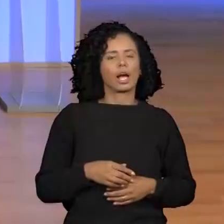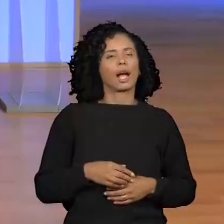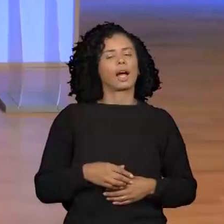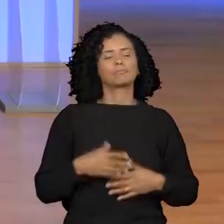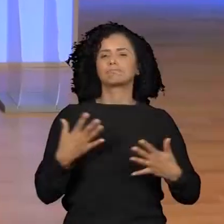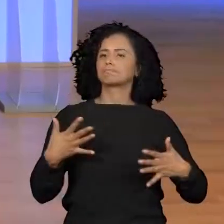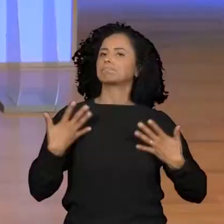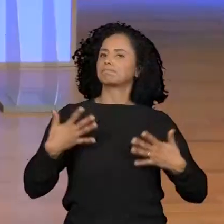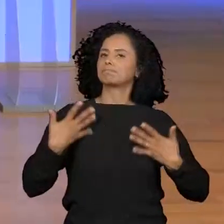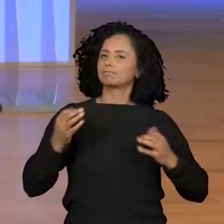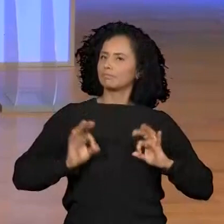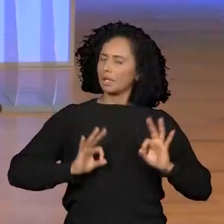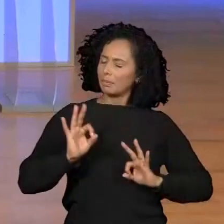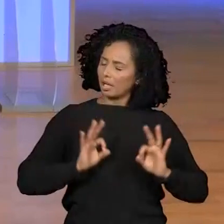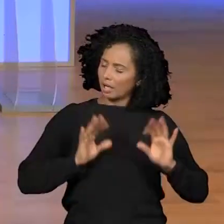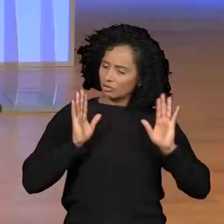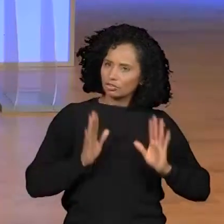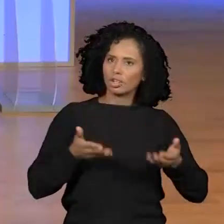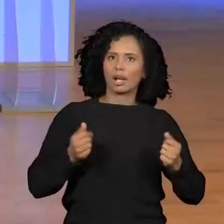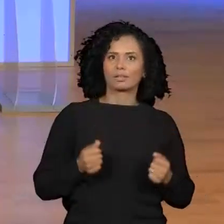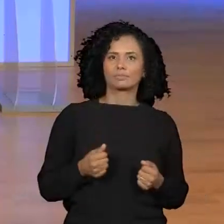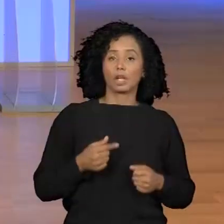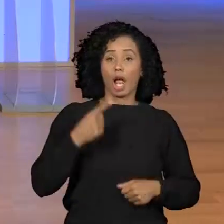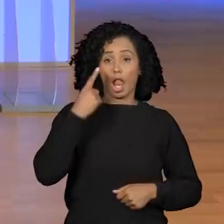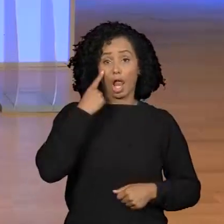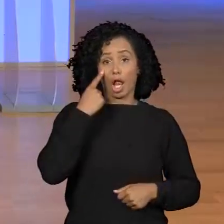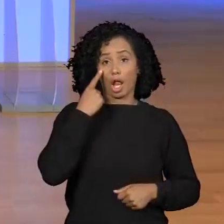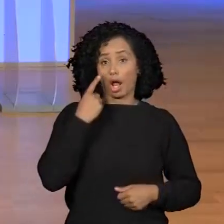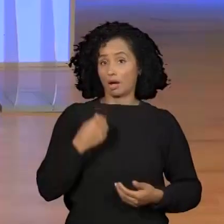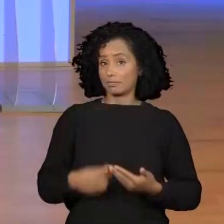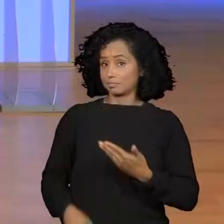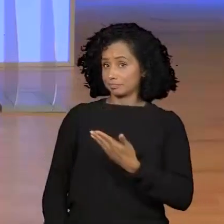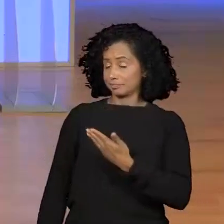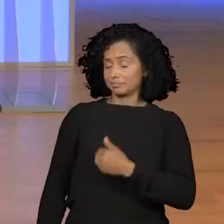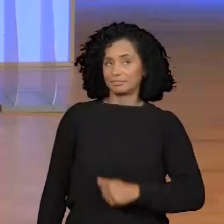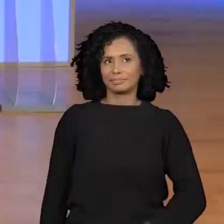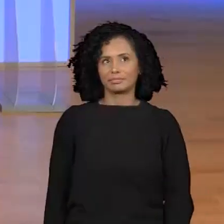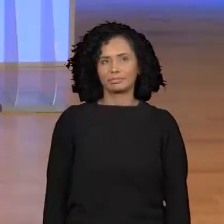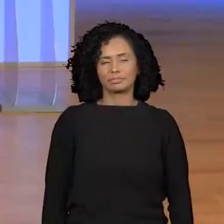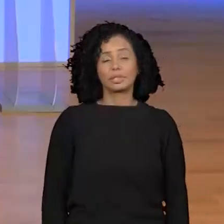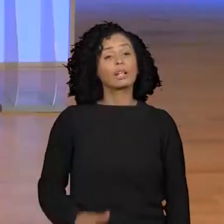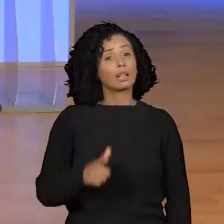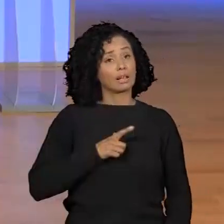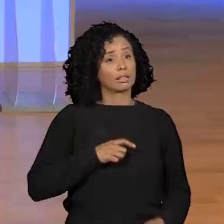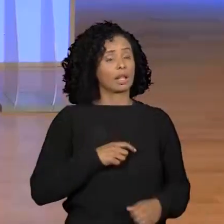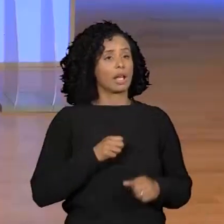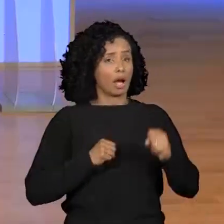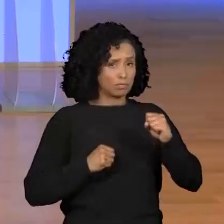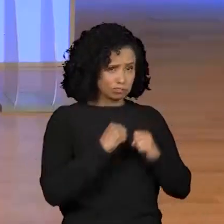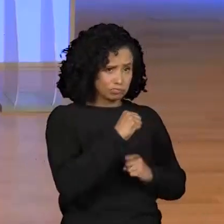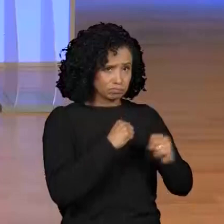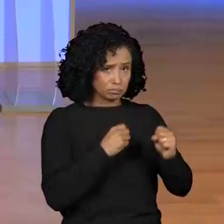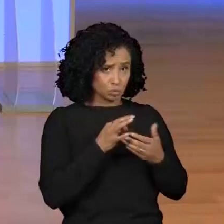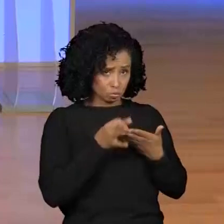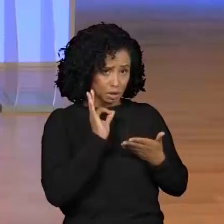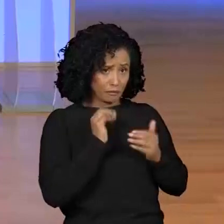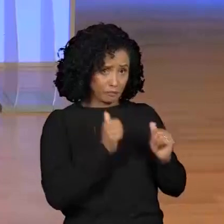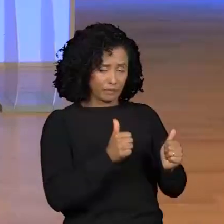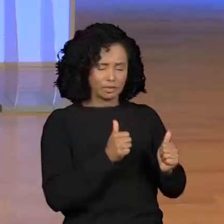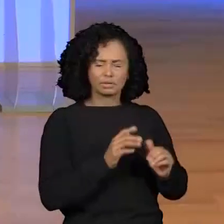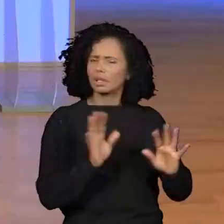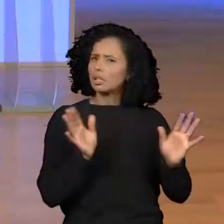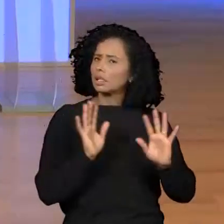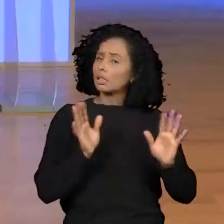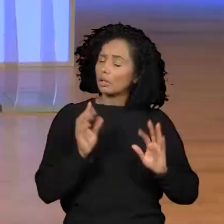preparadíssimo. Preparadíssimo. Ó o alongamento. Então, ó, professor, você precisa dar uma aula de lutas, eu vou ali tomar um café, tá bom? Não, professora, eu estou preparado